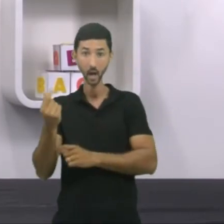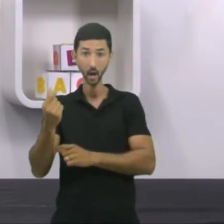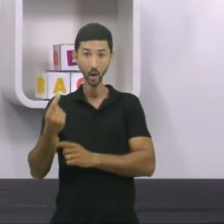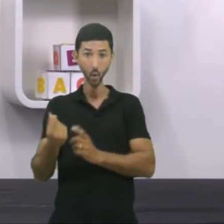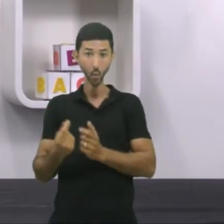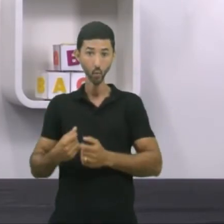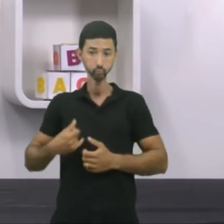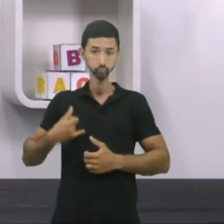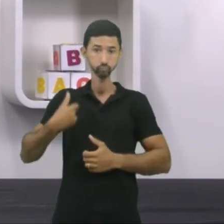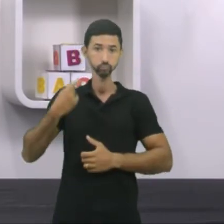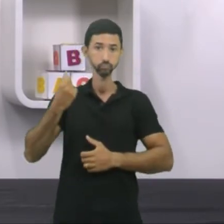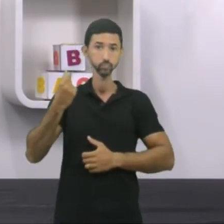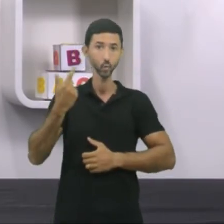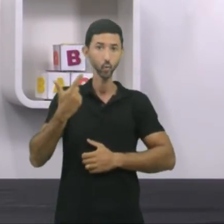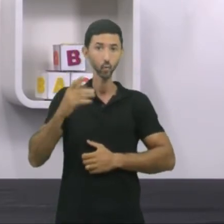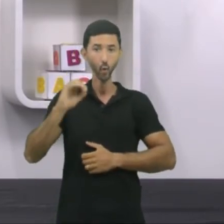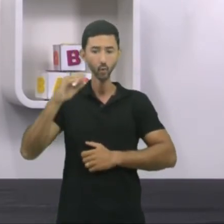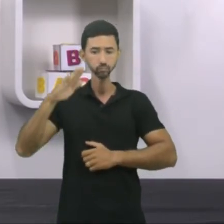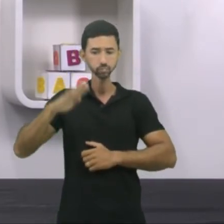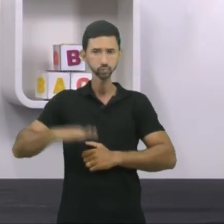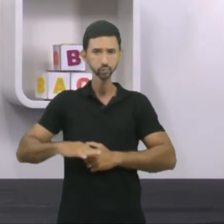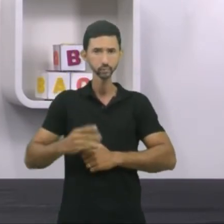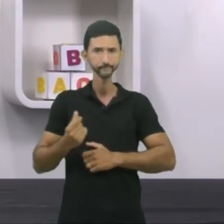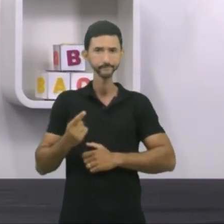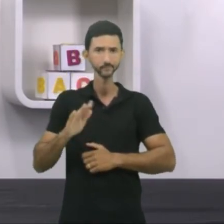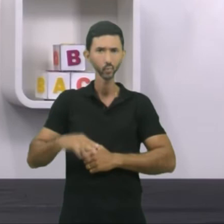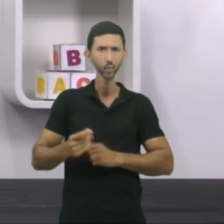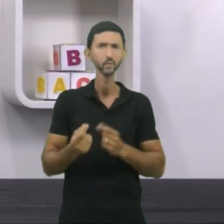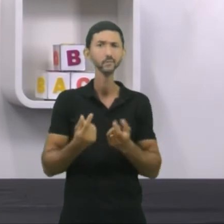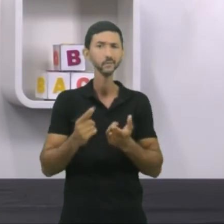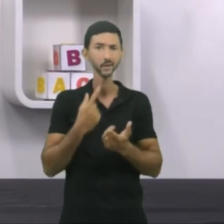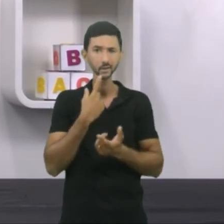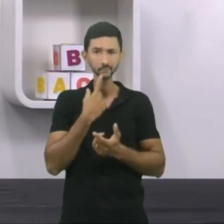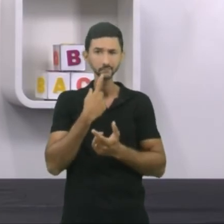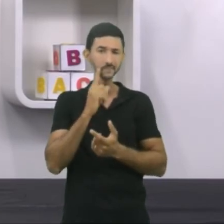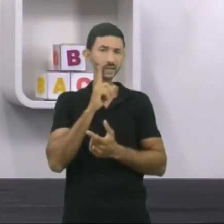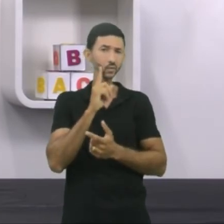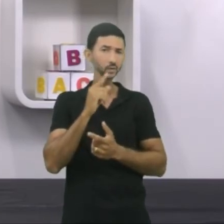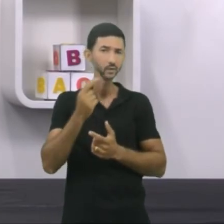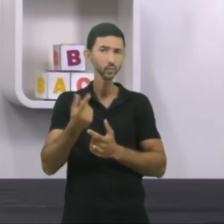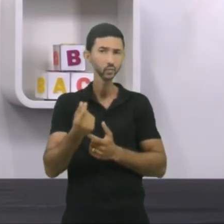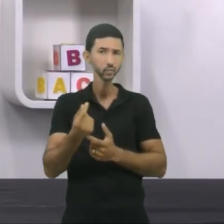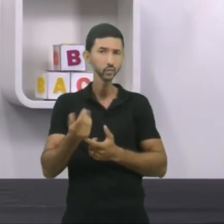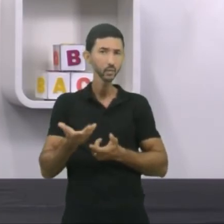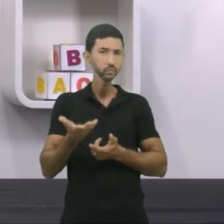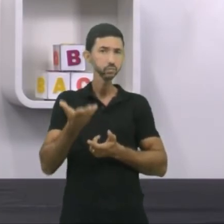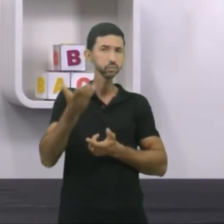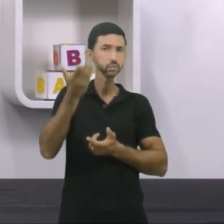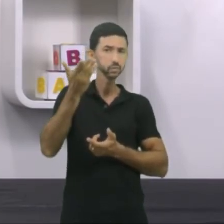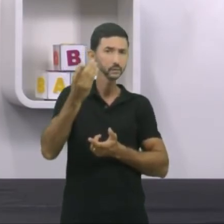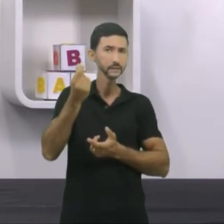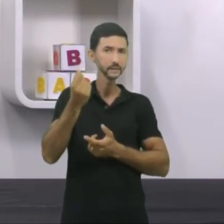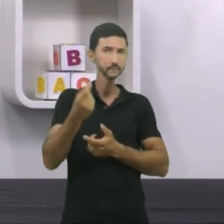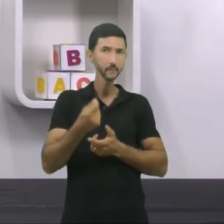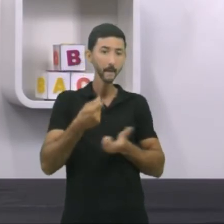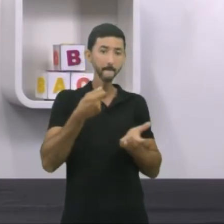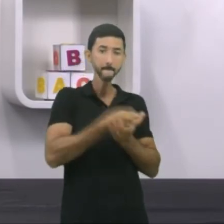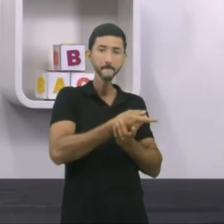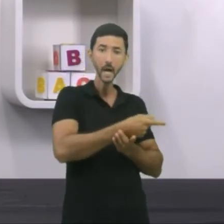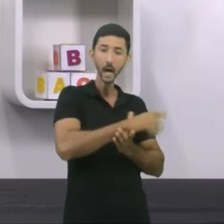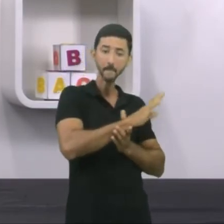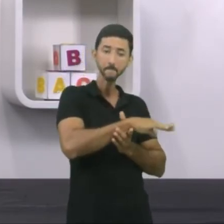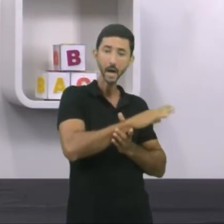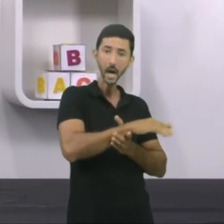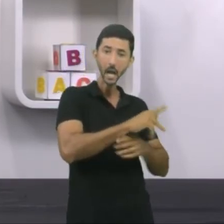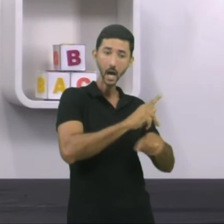lucratividade ou vai diminuir a minha lucratividade? Minha lucratividade aumenta se eu pagar mais barato